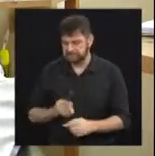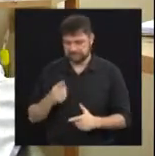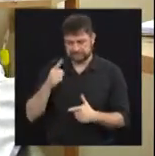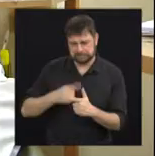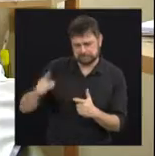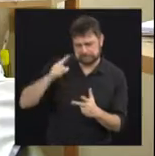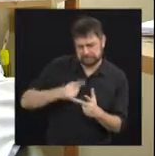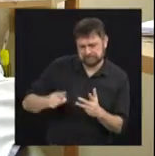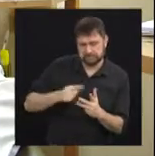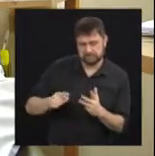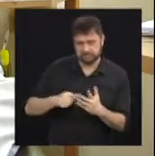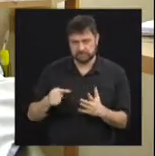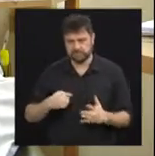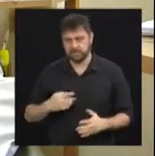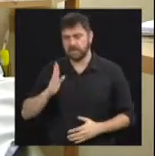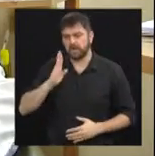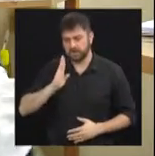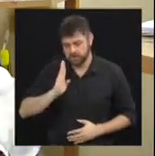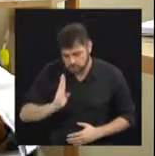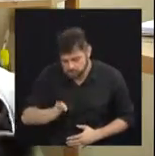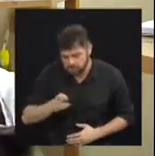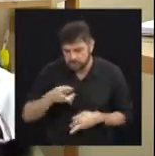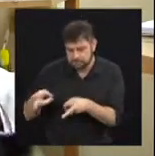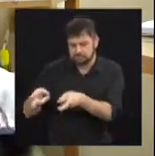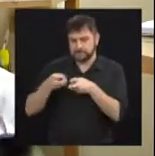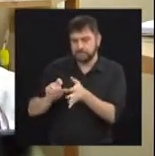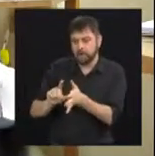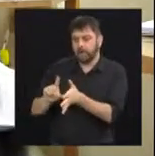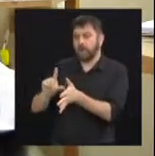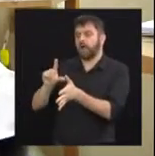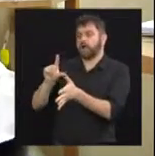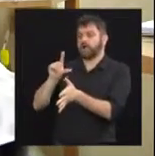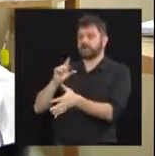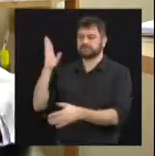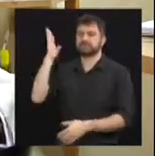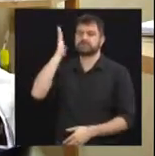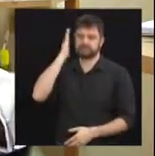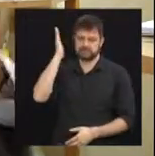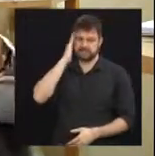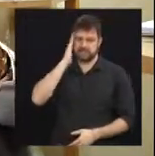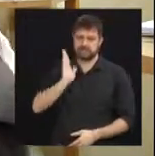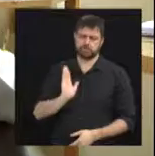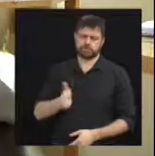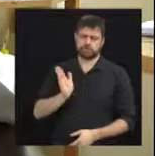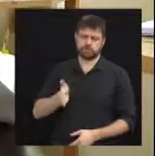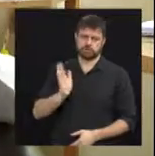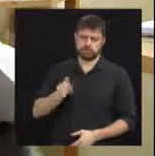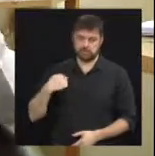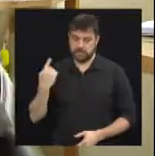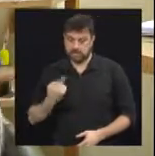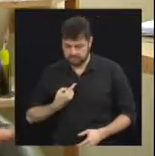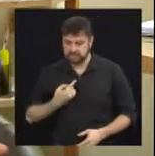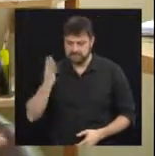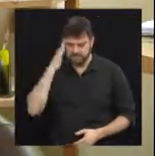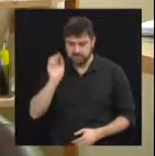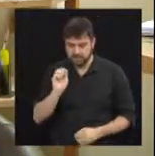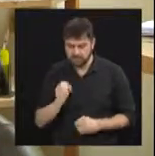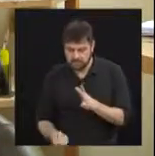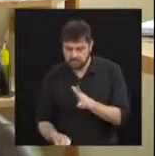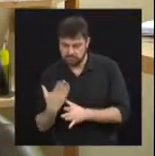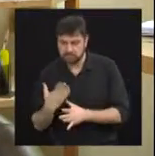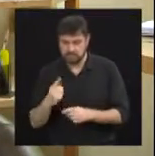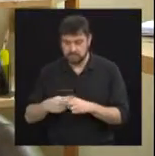esperado, provavelmente isso já foi previsto ou nós já tivemos uma ideia de que isso poderia acontecer